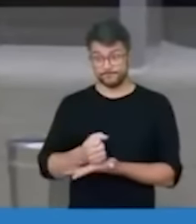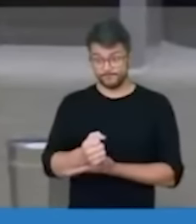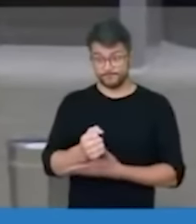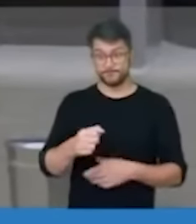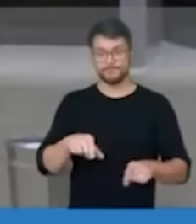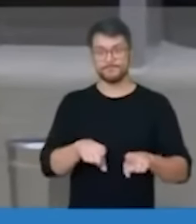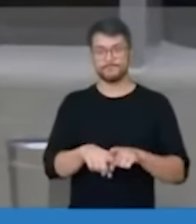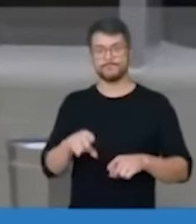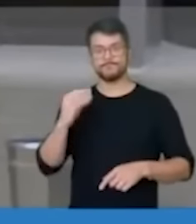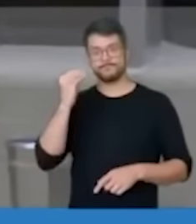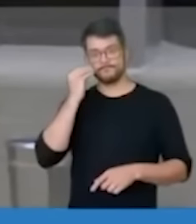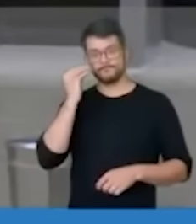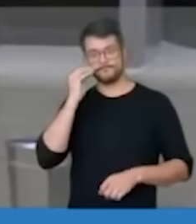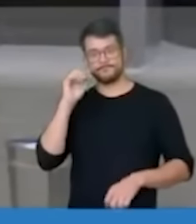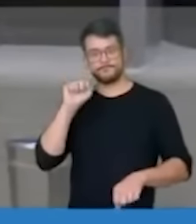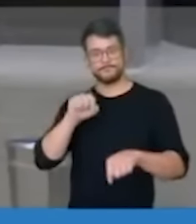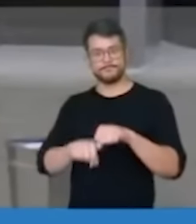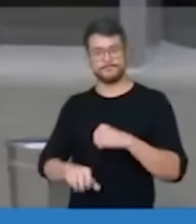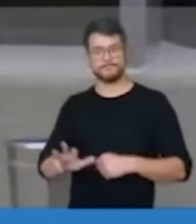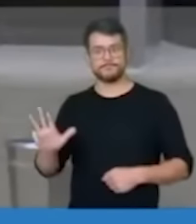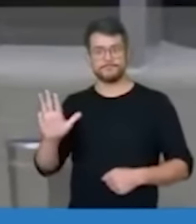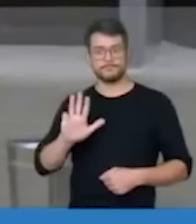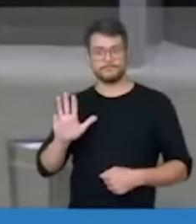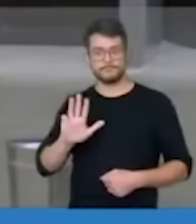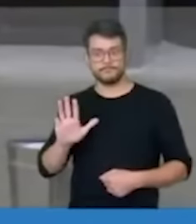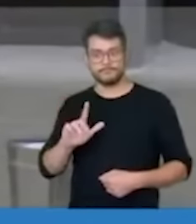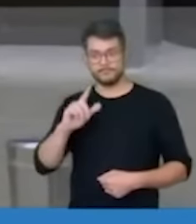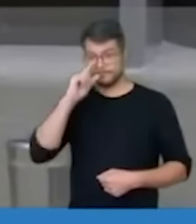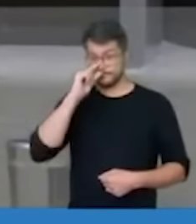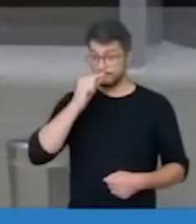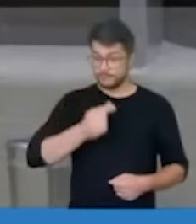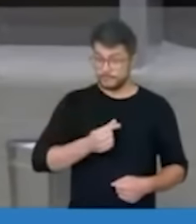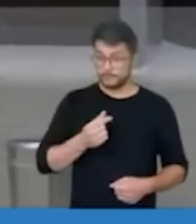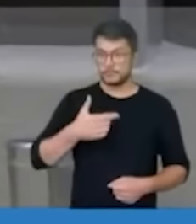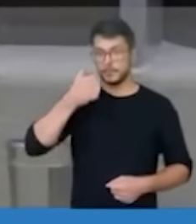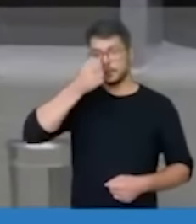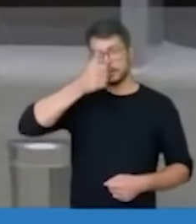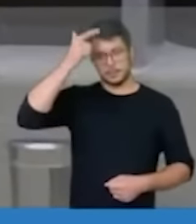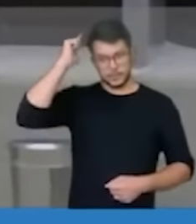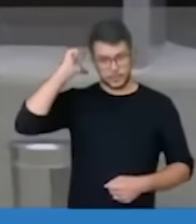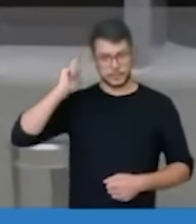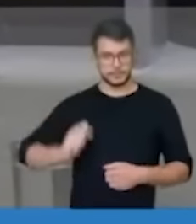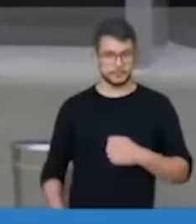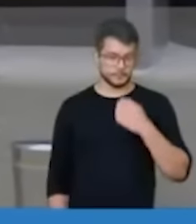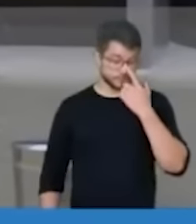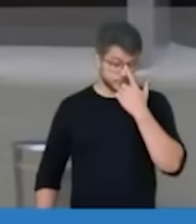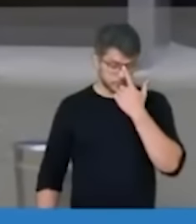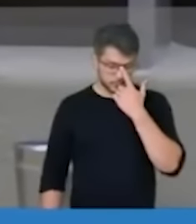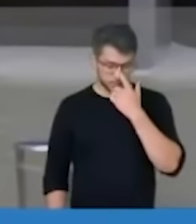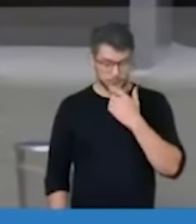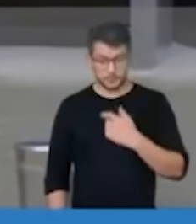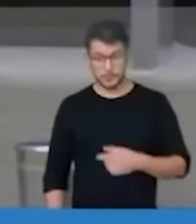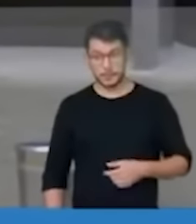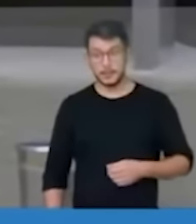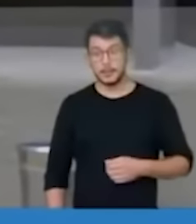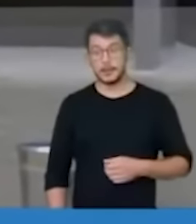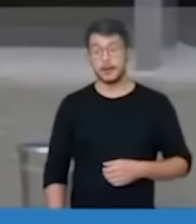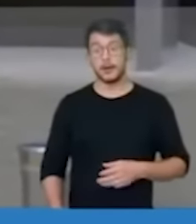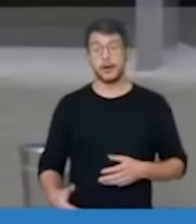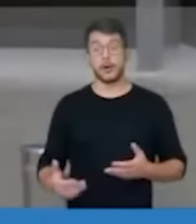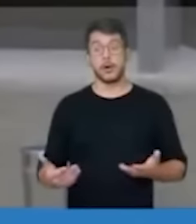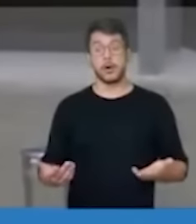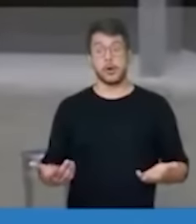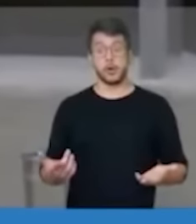de assassinato do presidente Lula, do vice-presidente Geraldo Alckmin e do ministro Alexandre de Moraes. Um inquérito